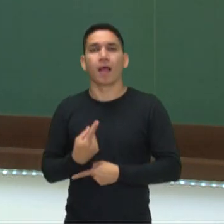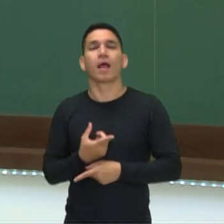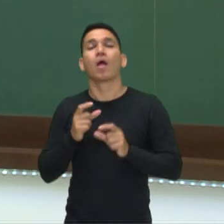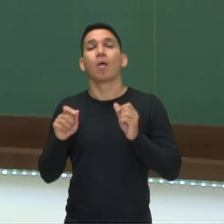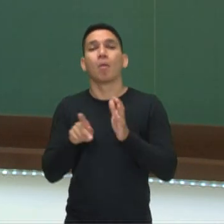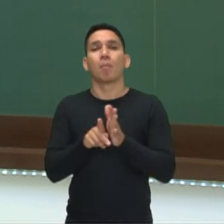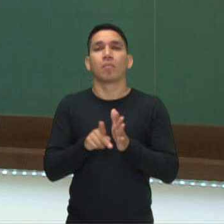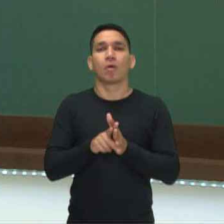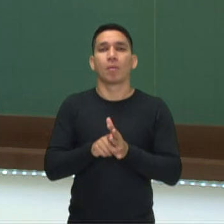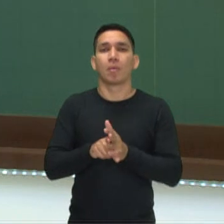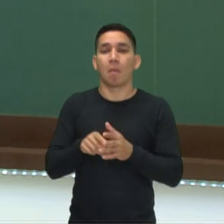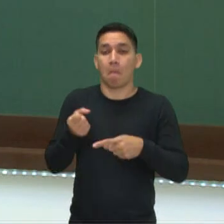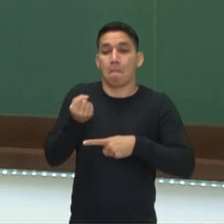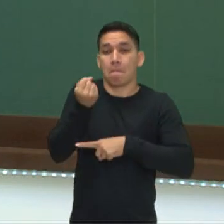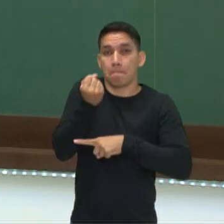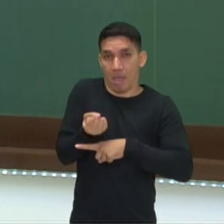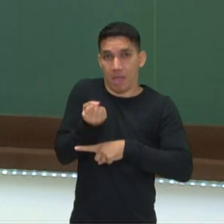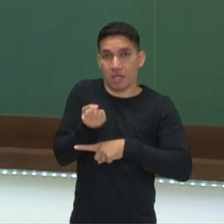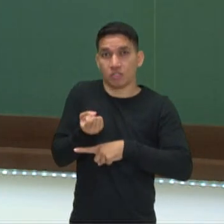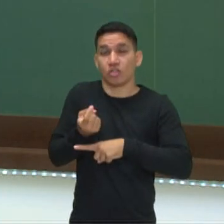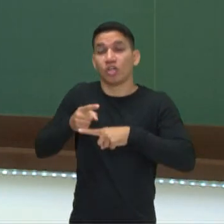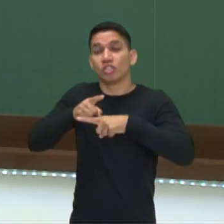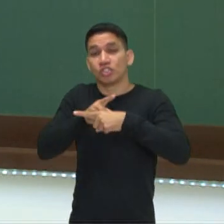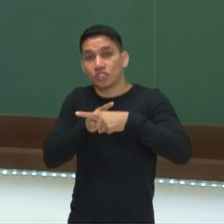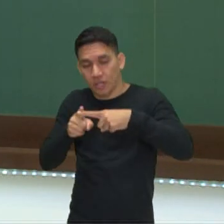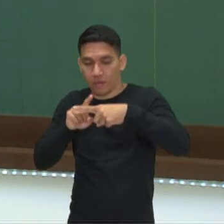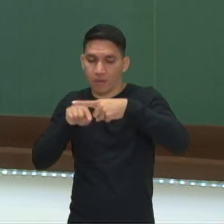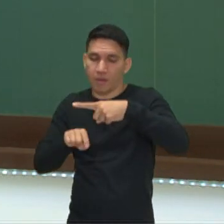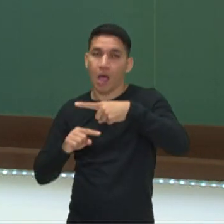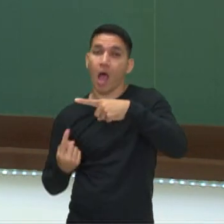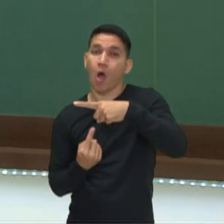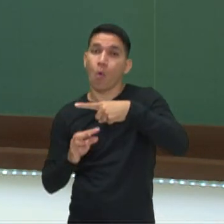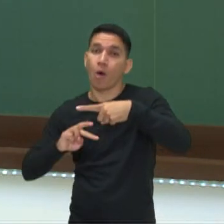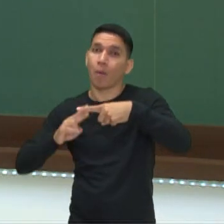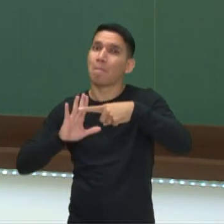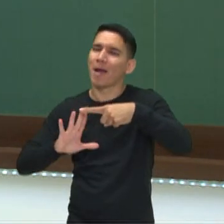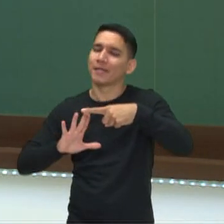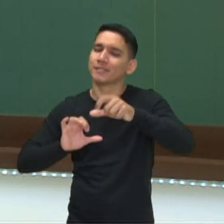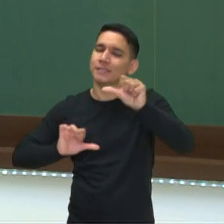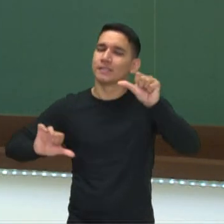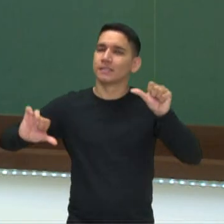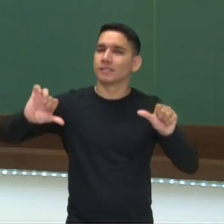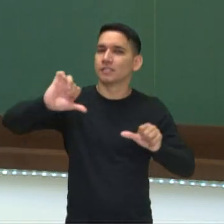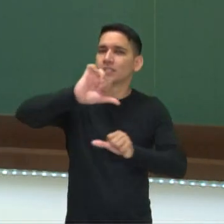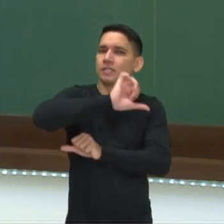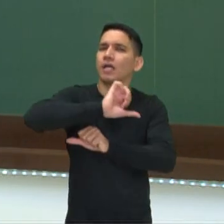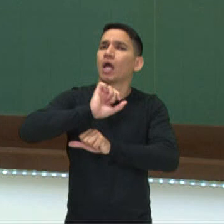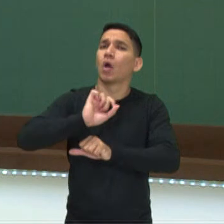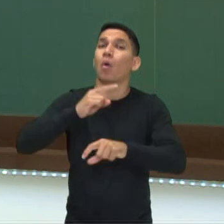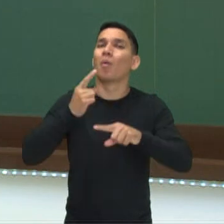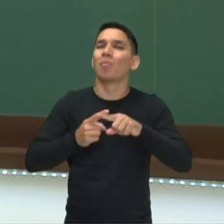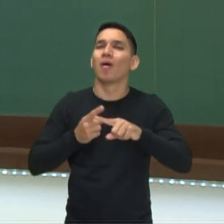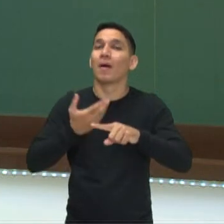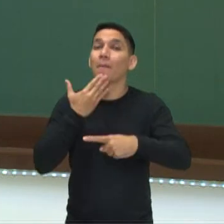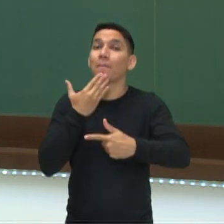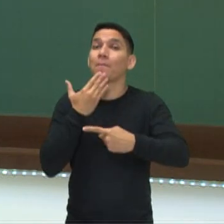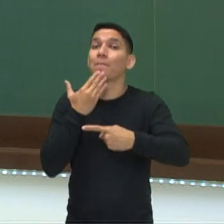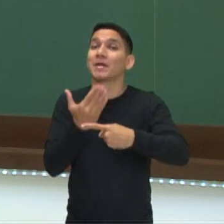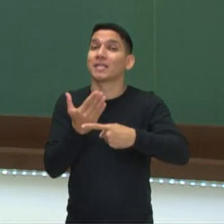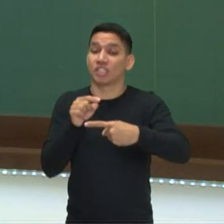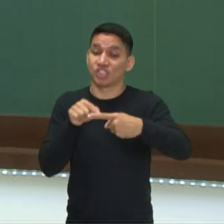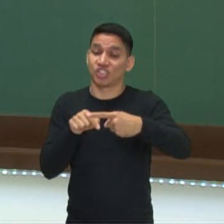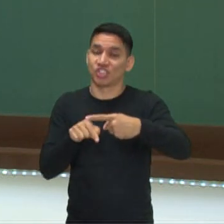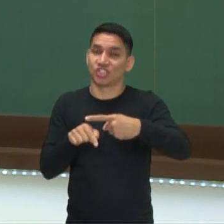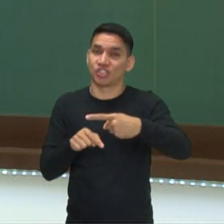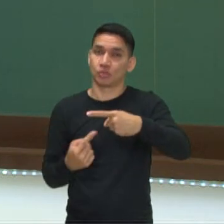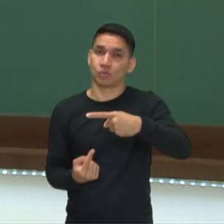ao quadrado, ok? Mas você vai ter que ter um caminho um pouco diferente aí, porque ele está pedindo a altura em